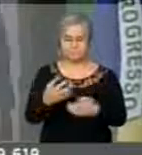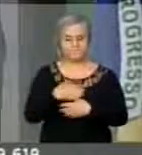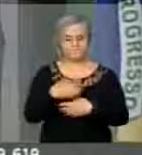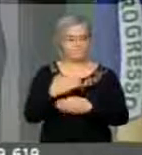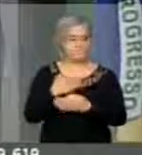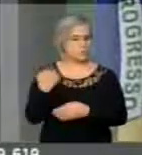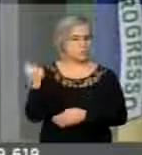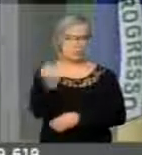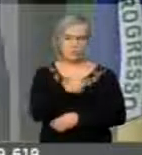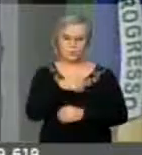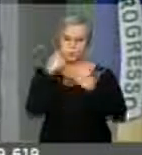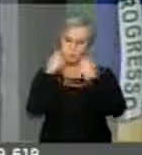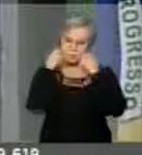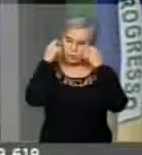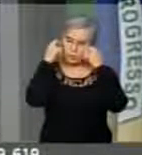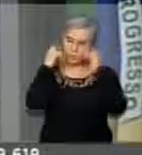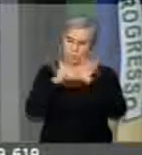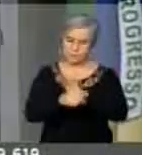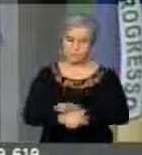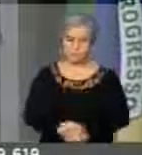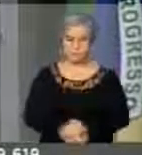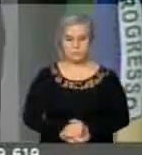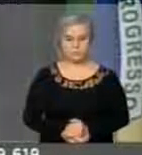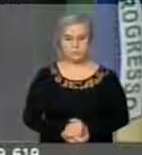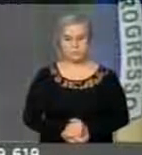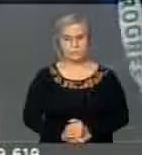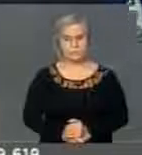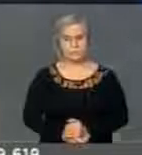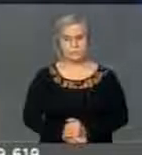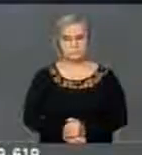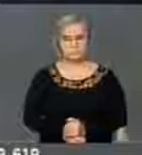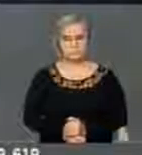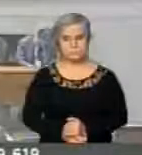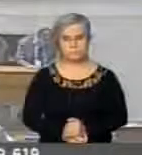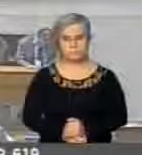todos nós, deputados aqui dessa casa. Muito obrigado, nobre deputado.